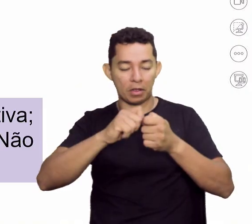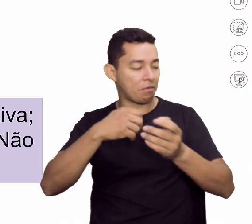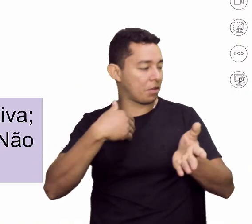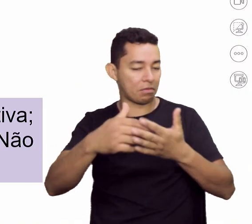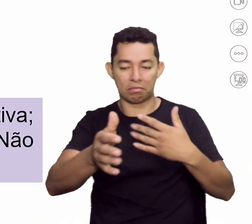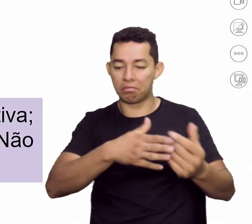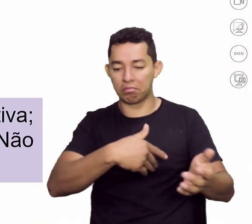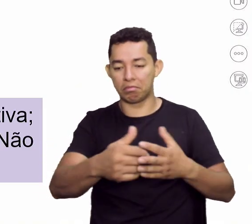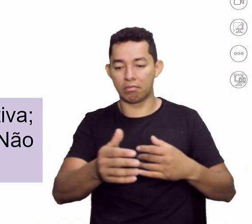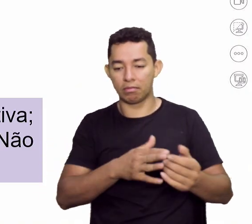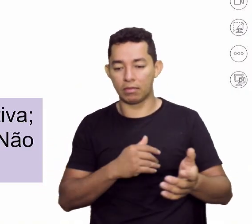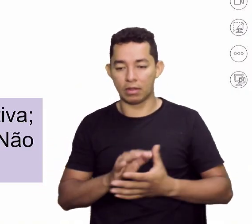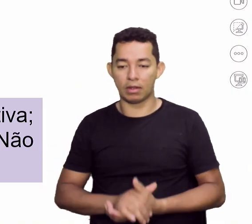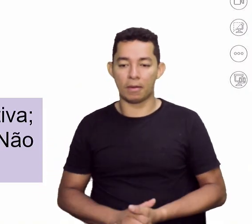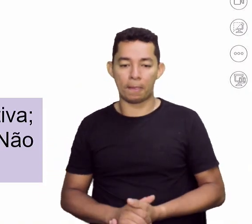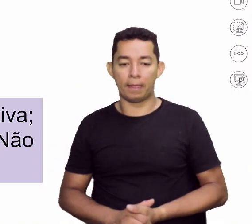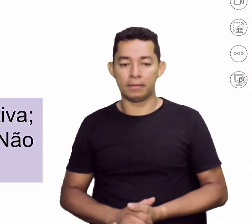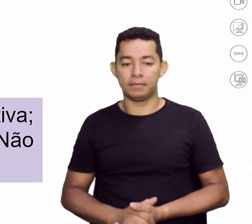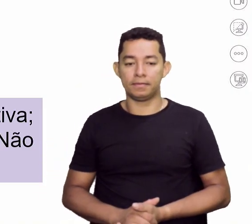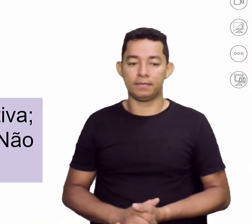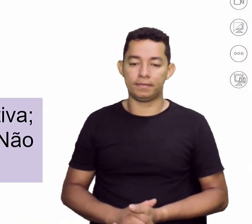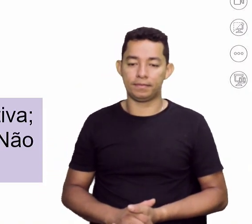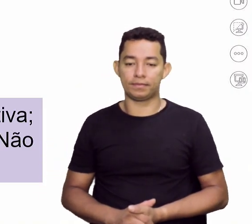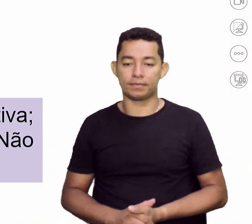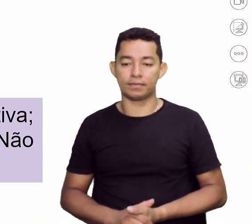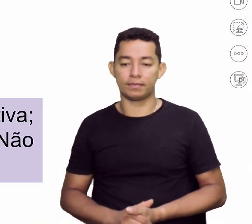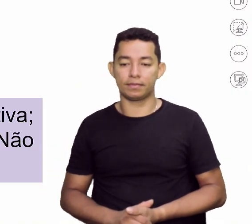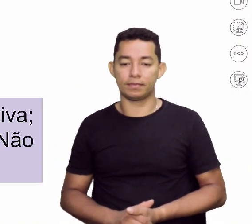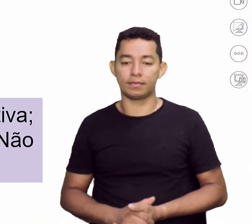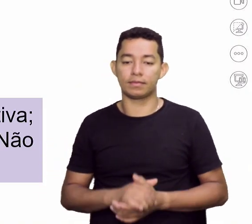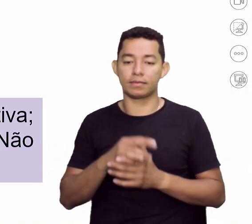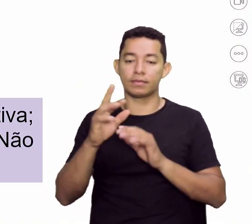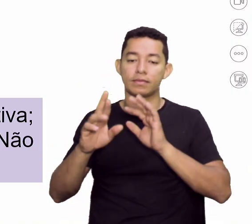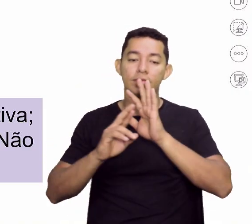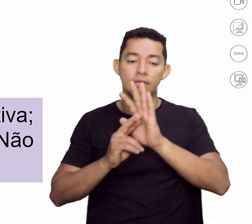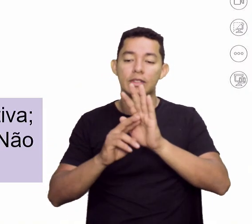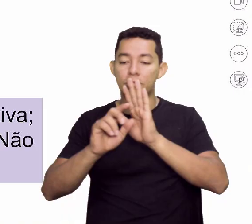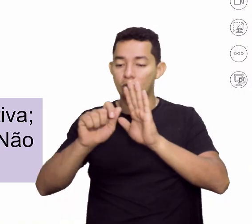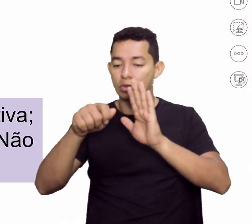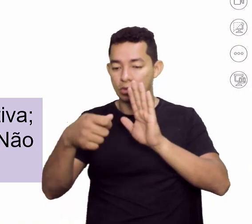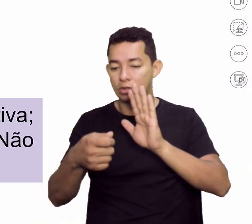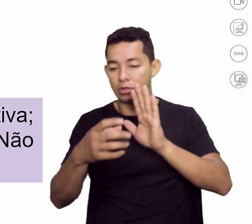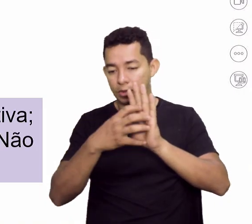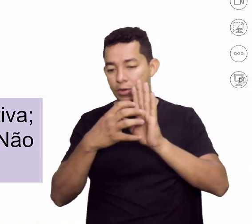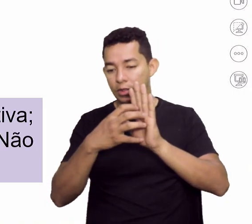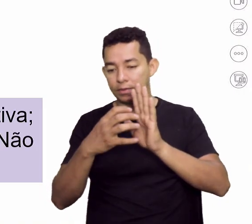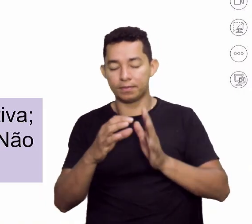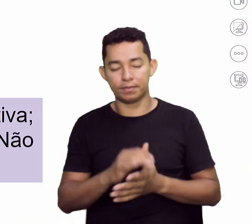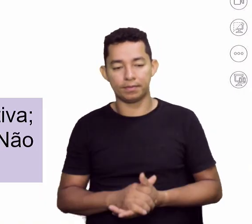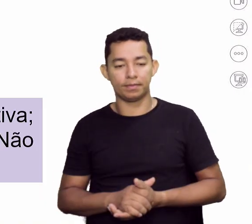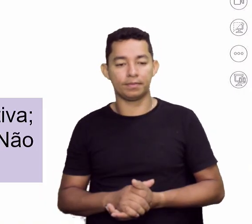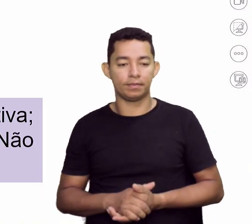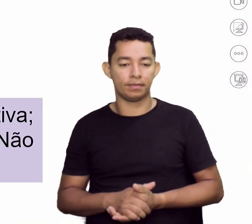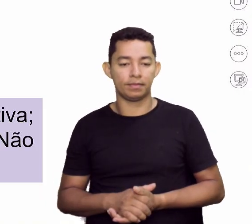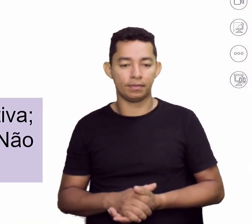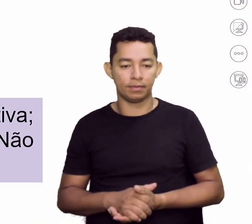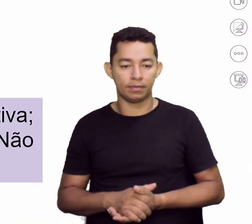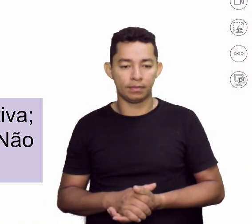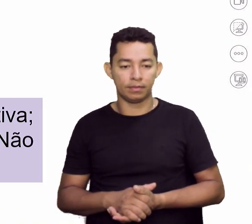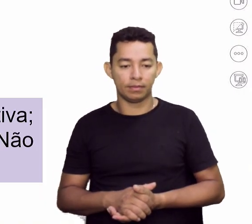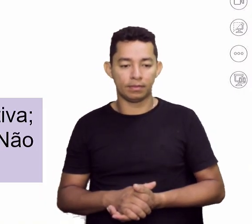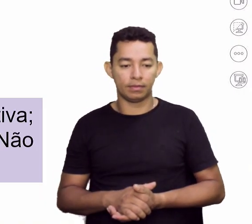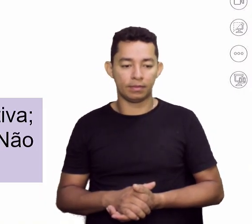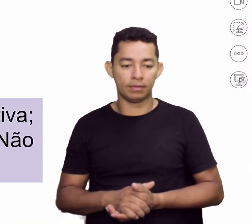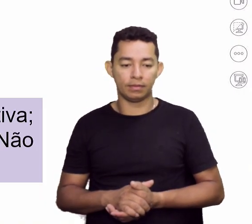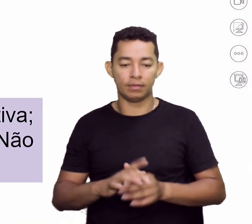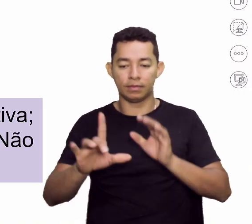de um retrato ou escultura. Trata-se de uma representação simbólica. Então, na